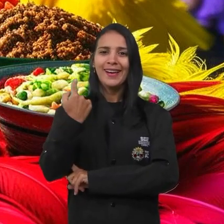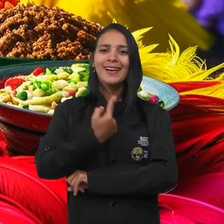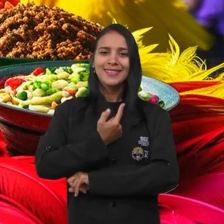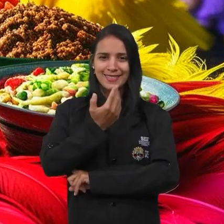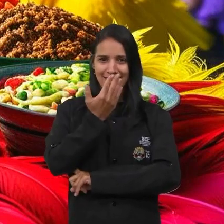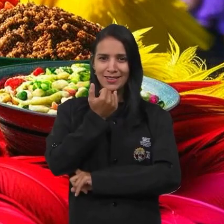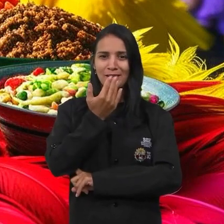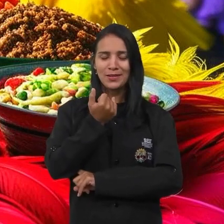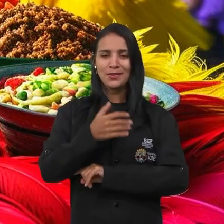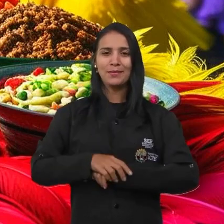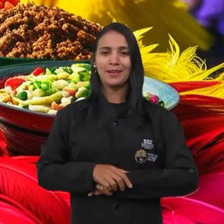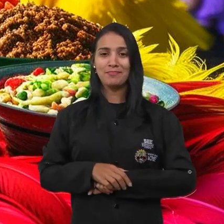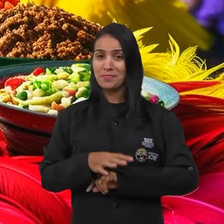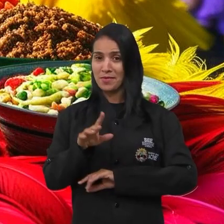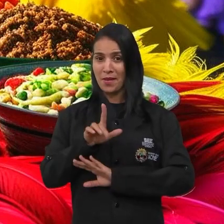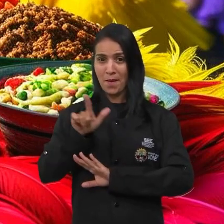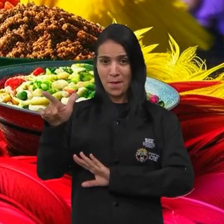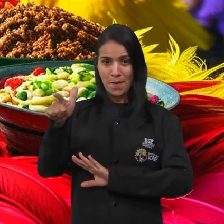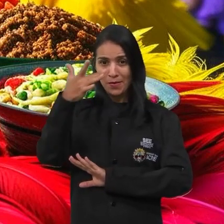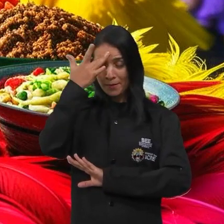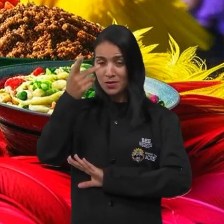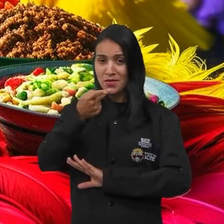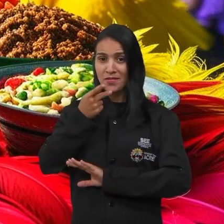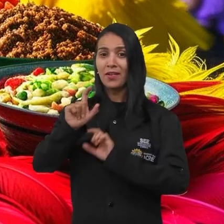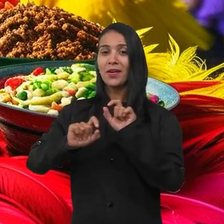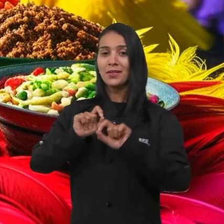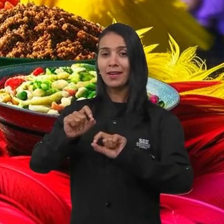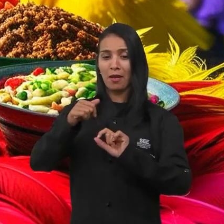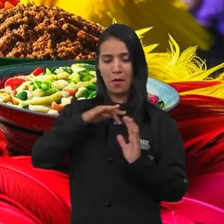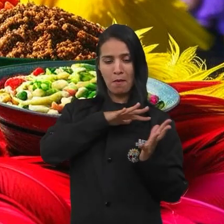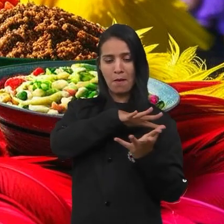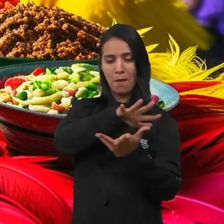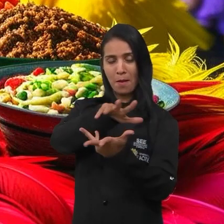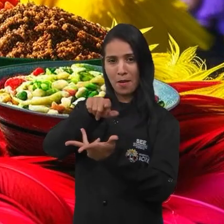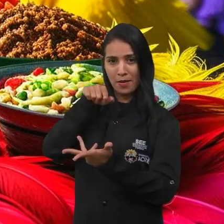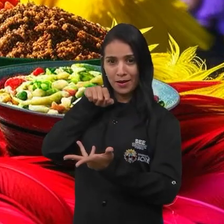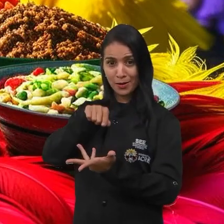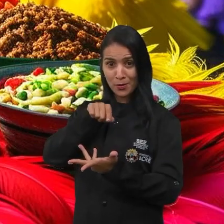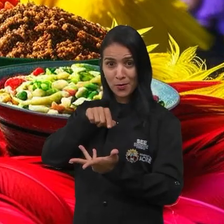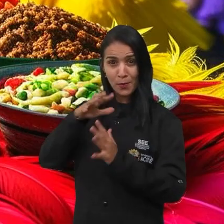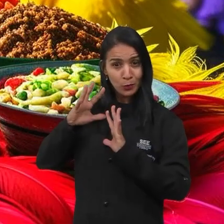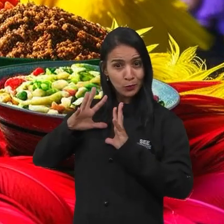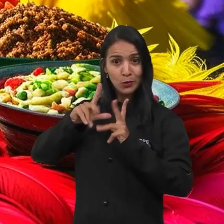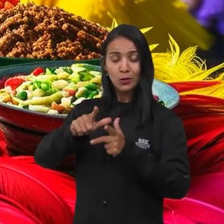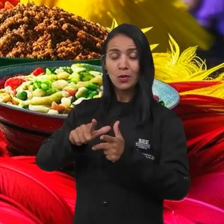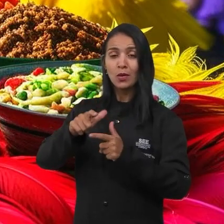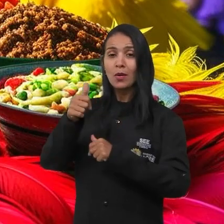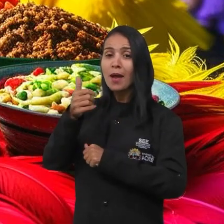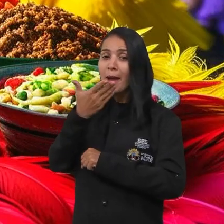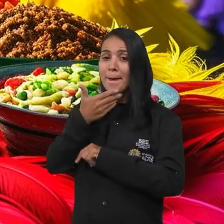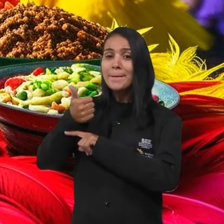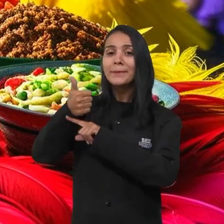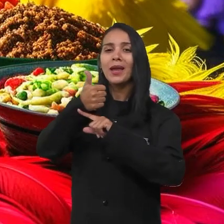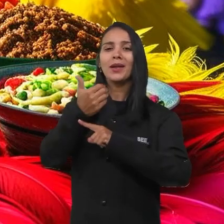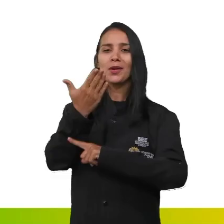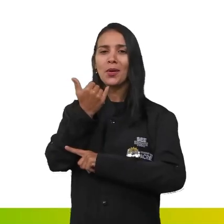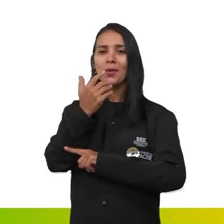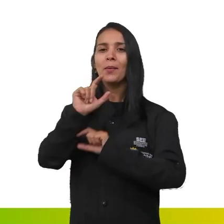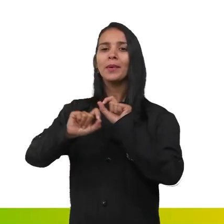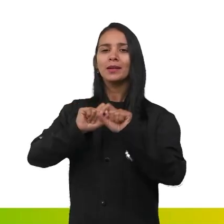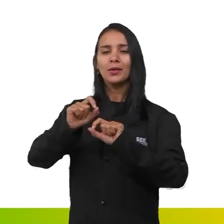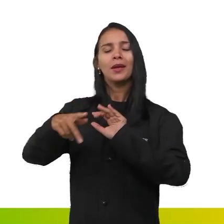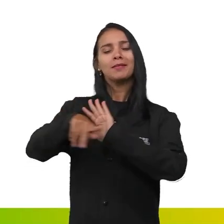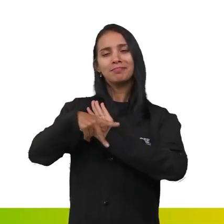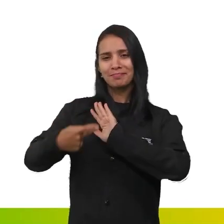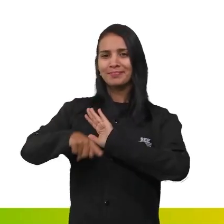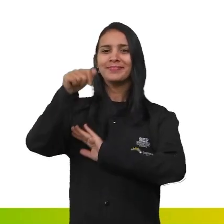mundo diz que a melhor comida que existe no mundo é a comida brasileira, certo, pessoal? Nós somos suspeitos, né?